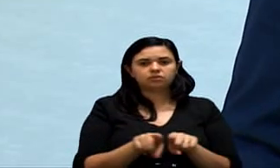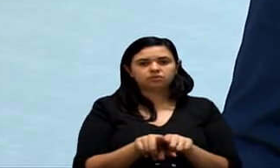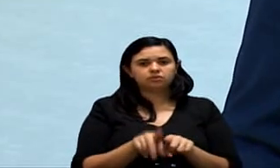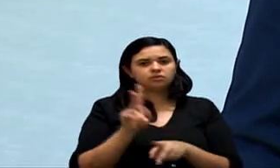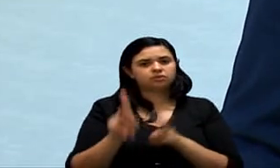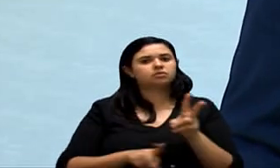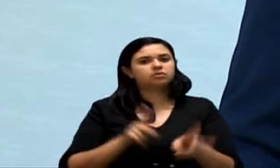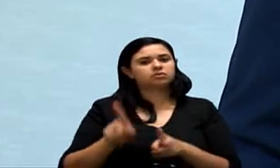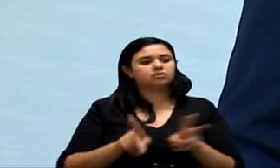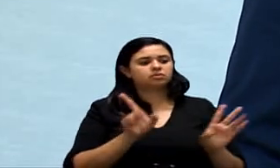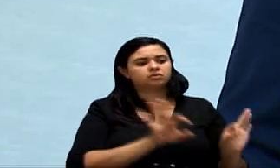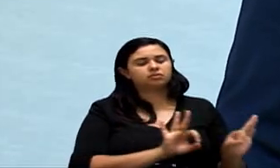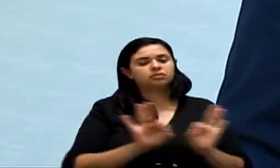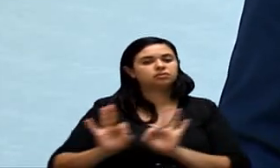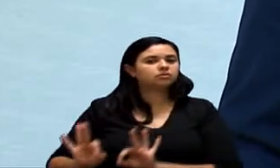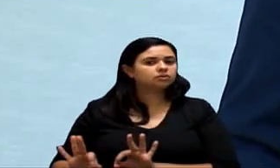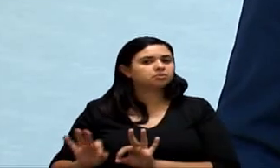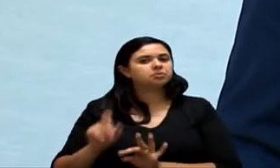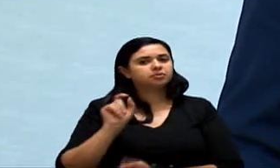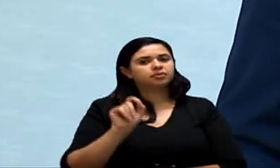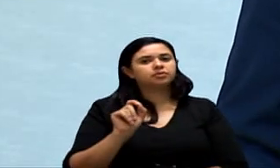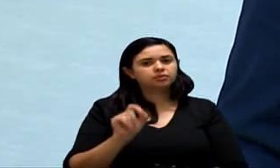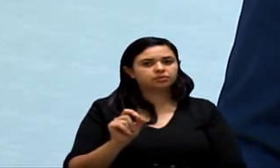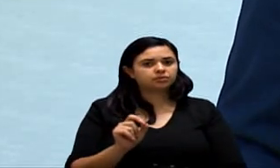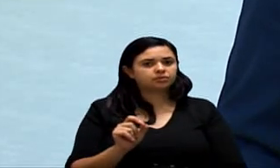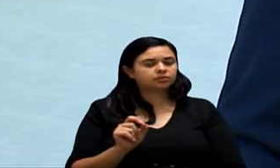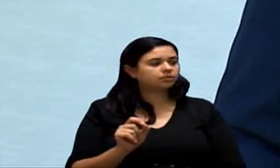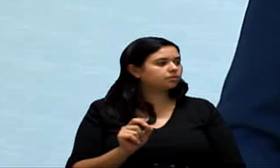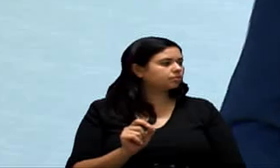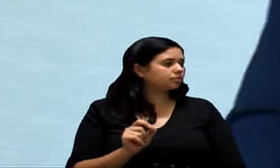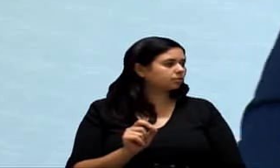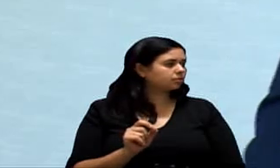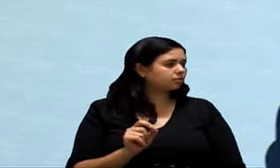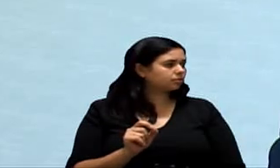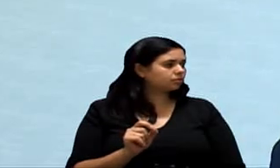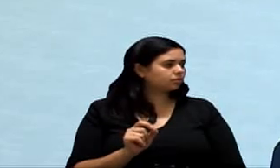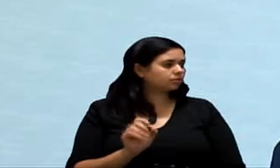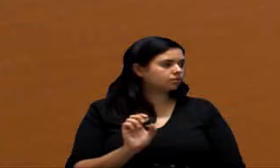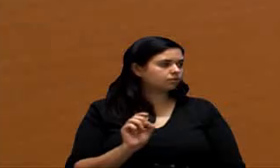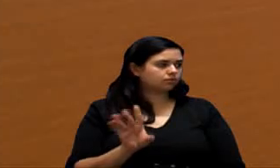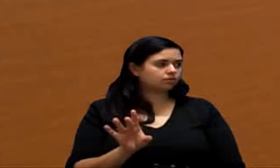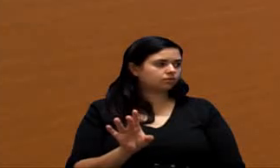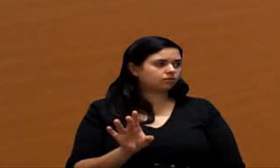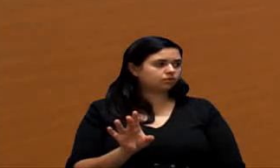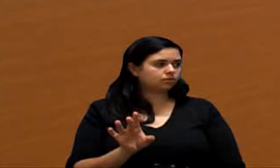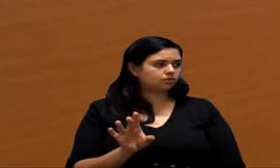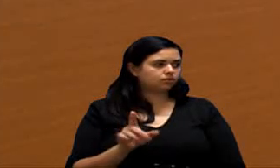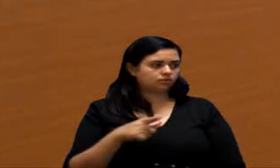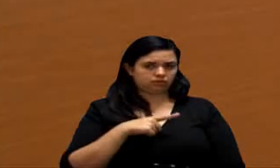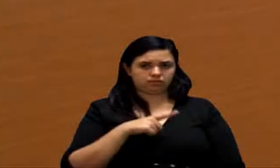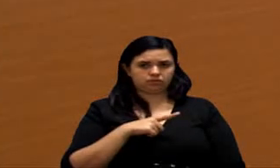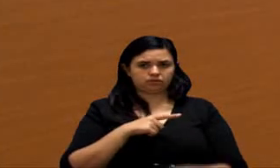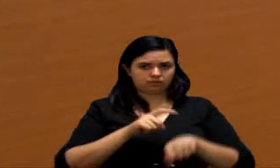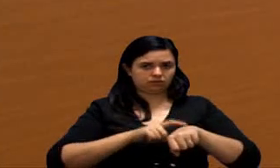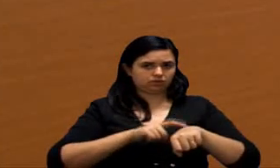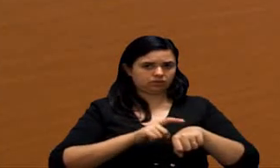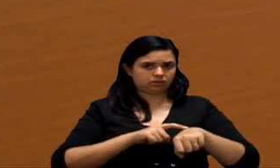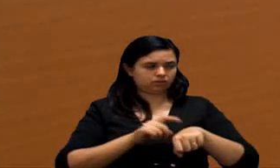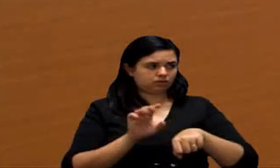poder acompanhar ali os recursos... Vereador, só para poder... Vossa Excelência só tem esse tempo que estou anotando aqui